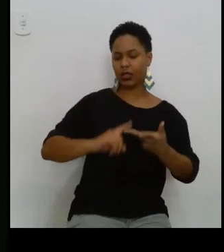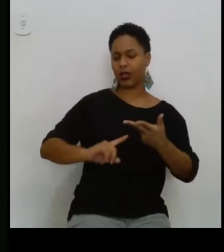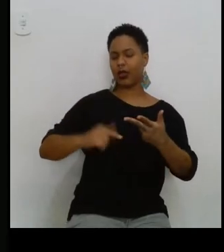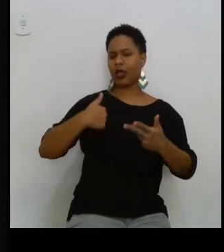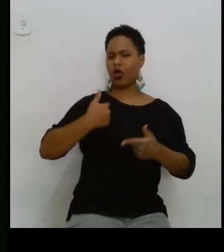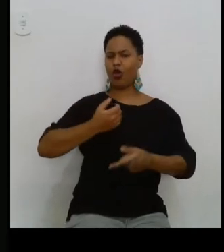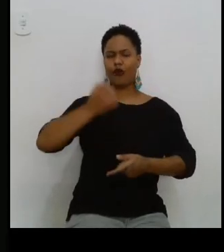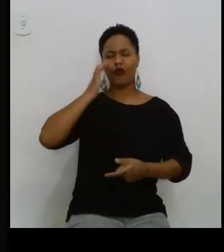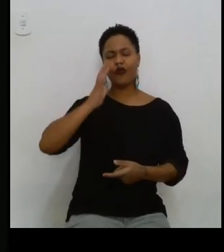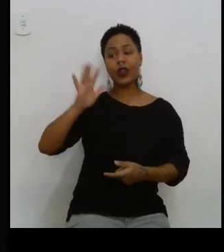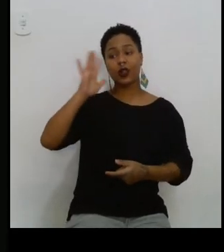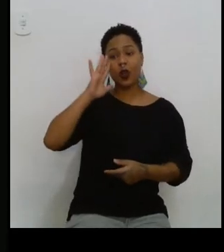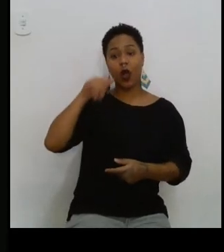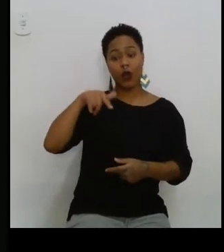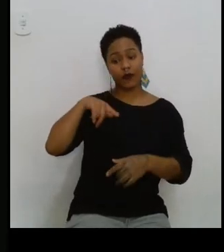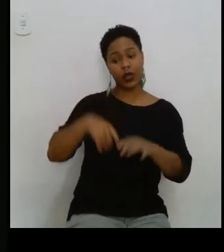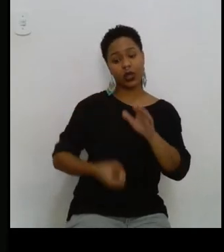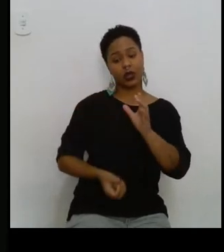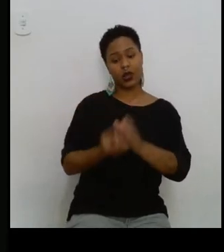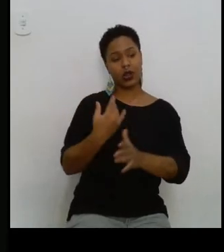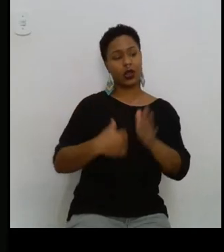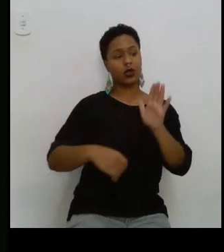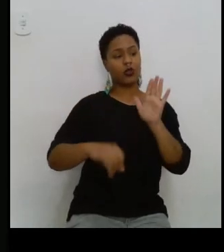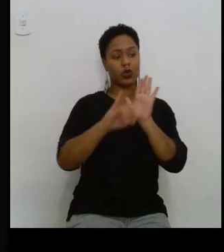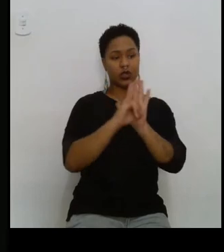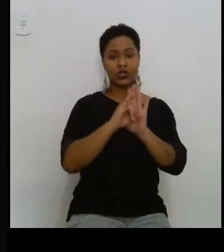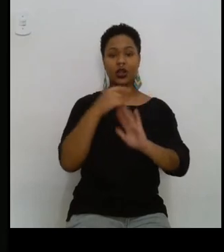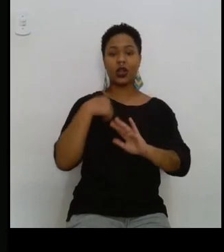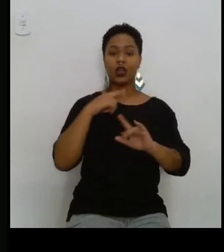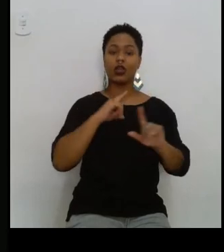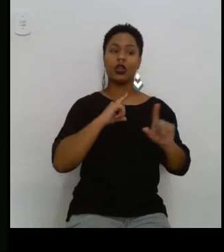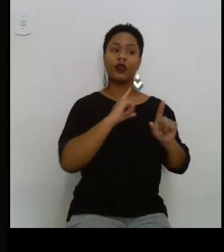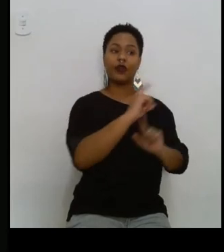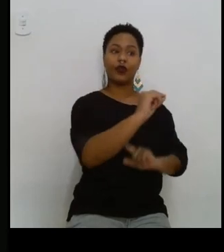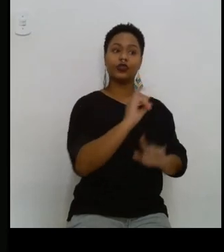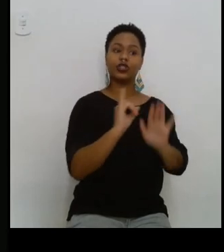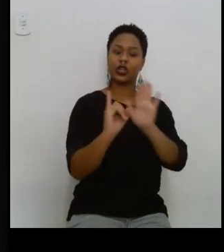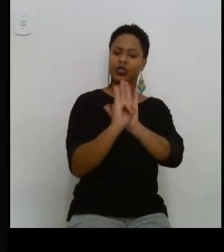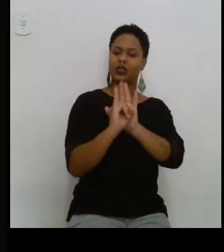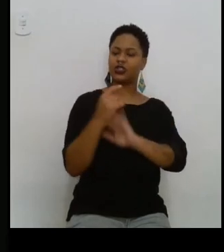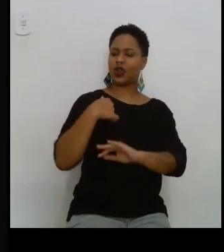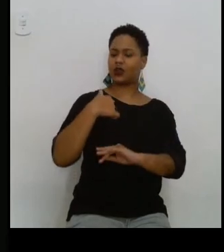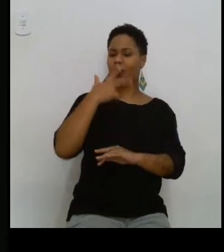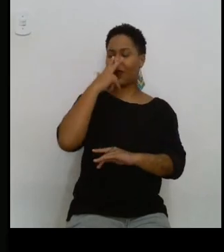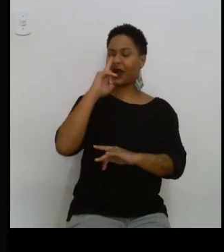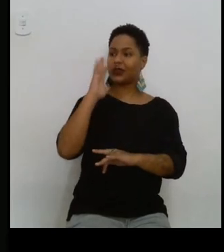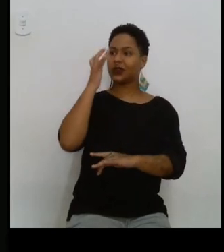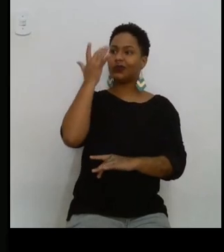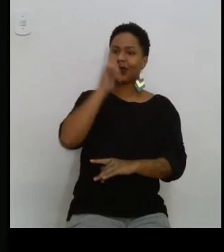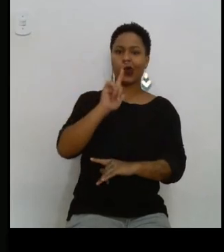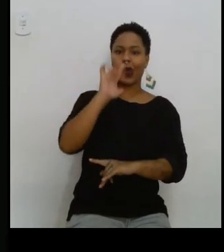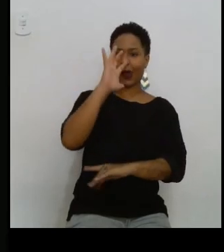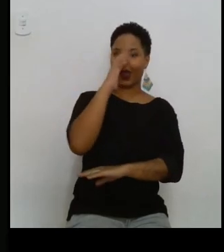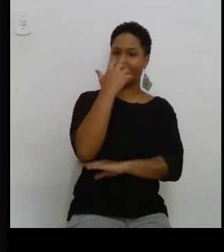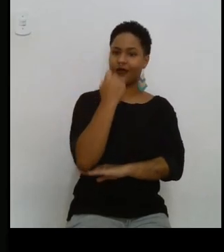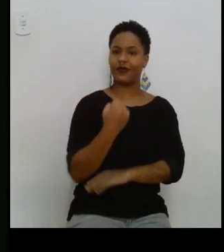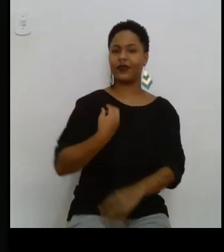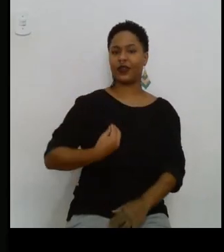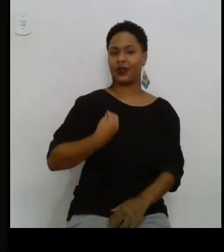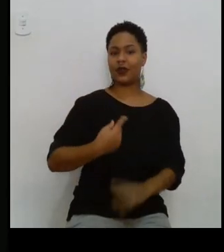e fugir das identidades para mim ter sido um movimento existencial porque a identidade sobre todas as identidades